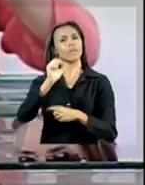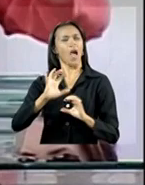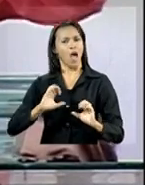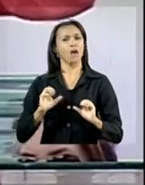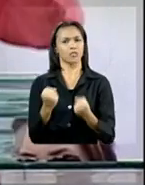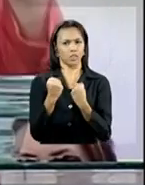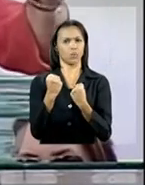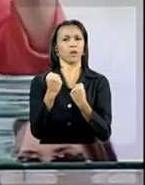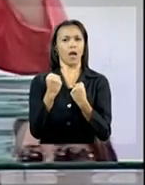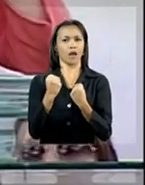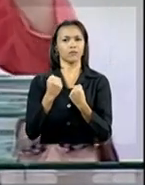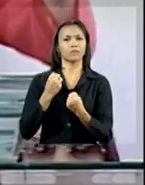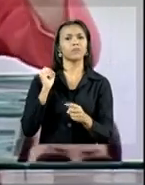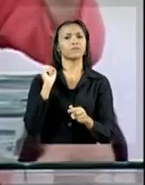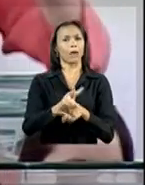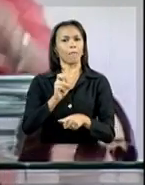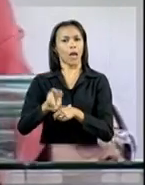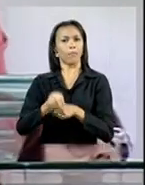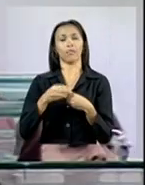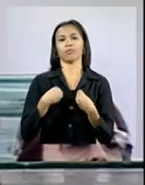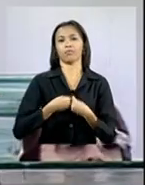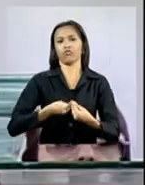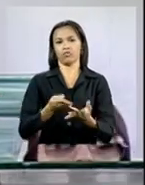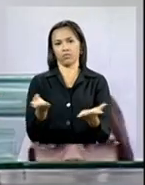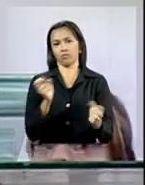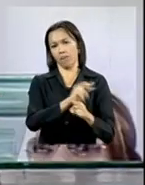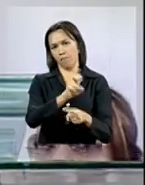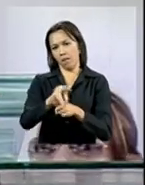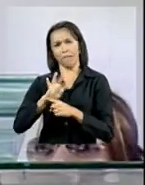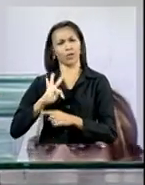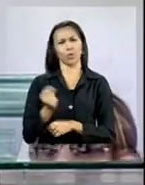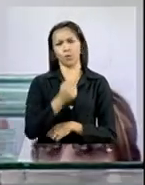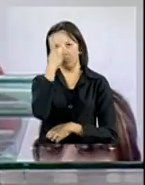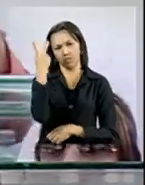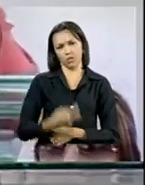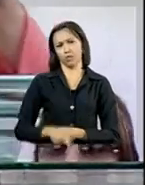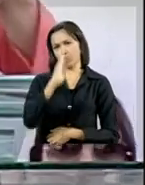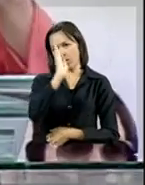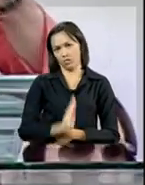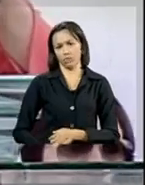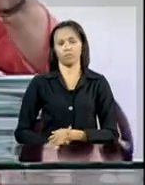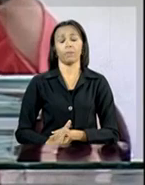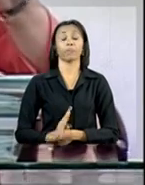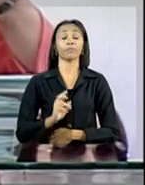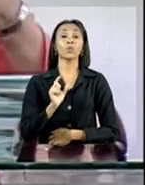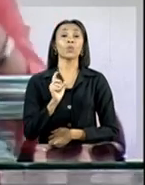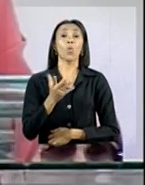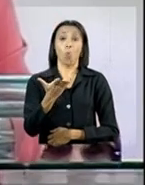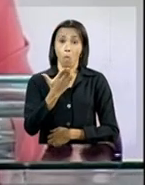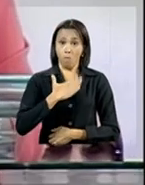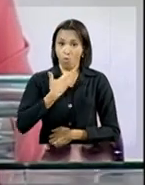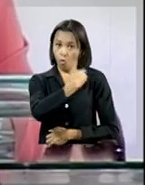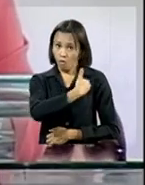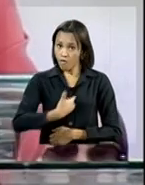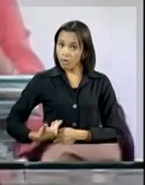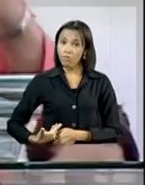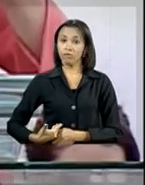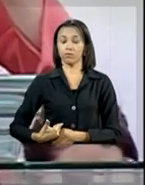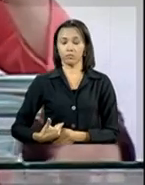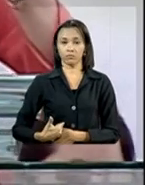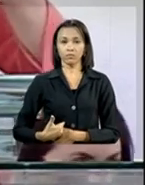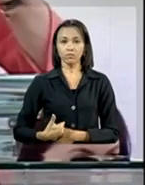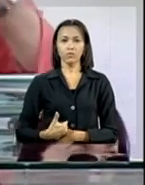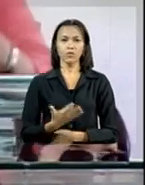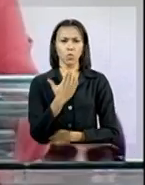assegurando emprego para todos os brasileiros o que o meu governo